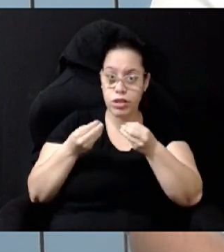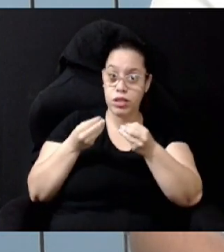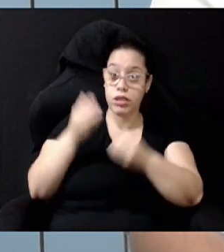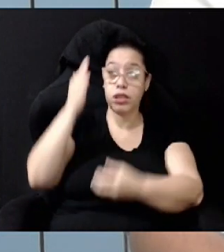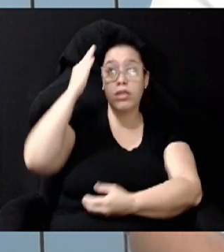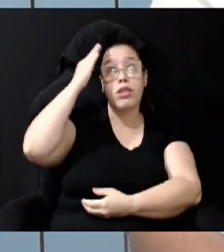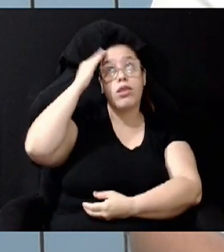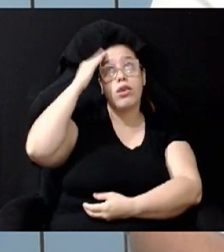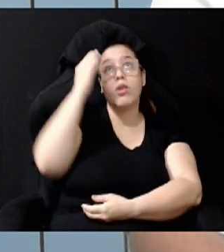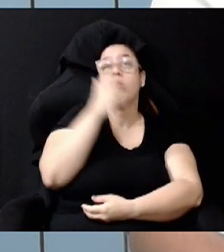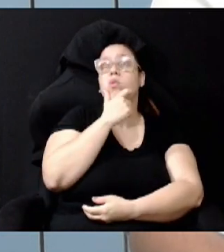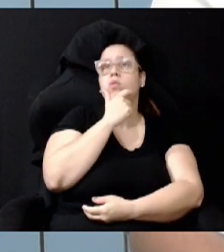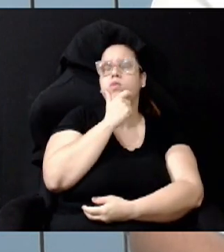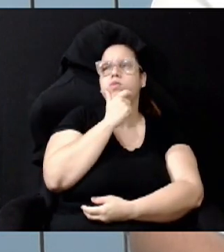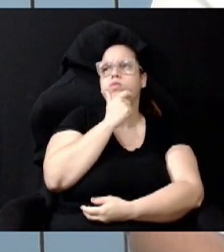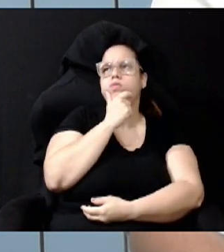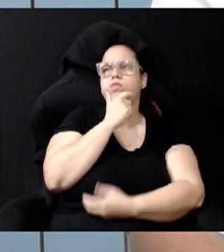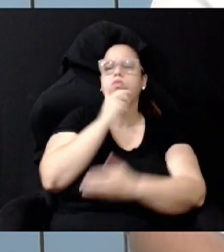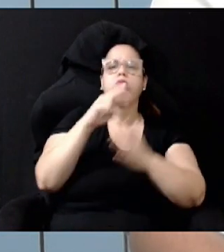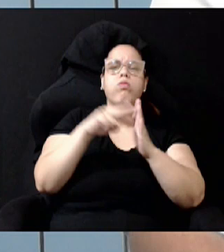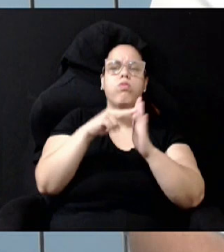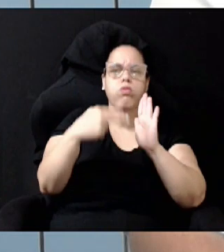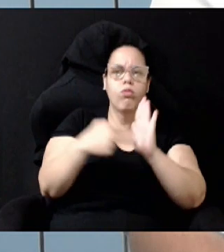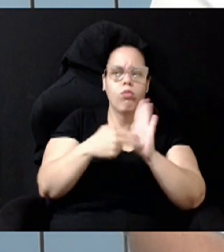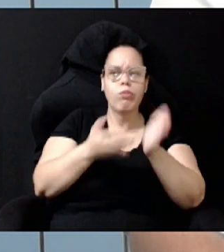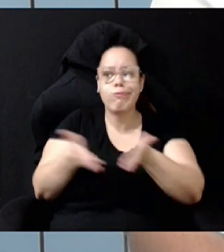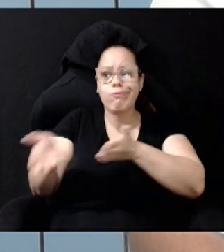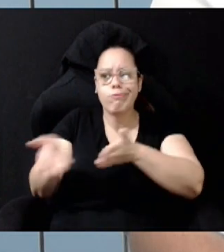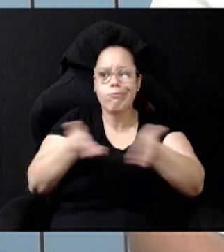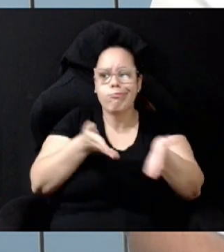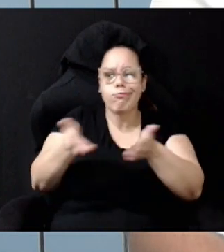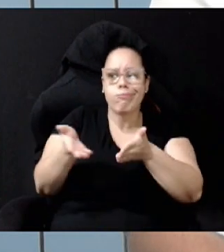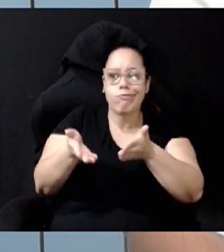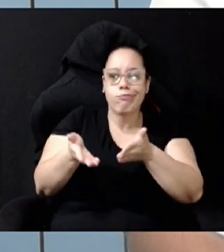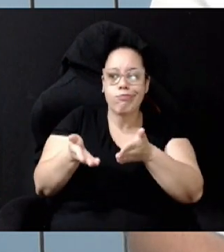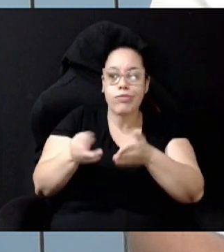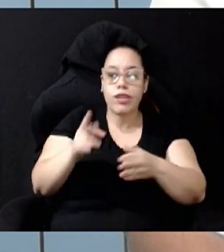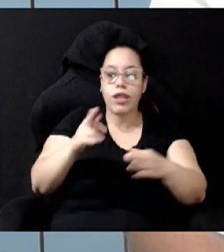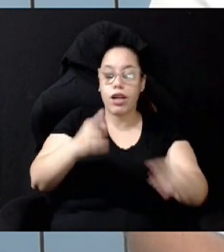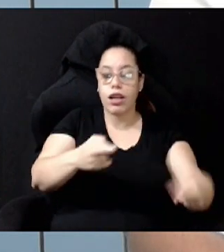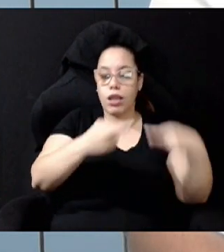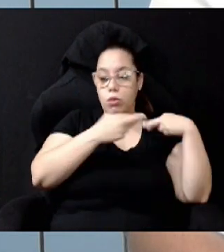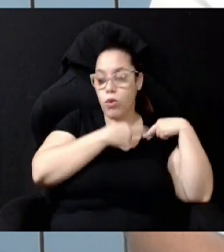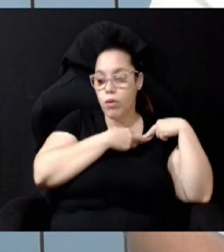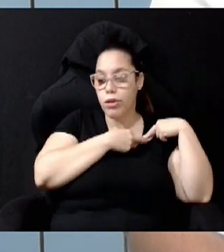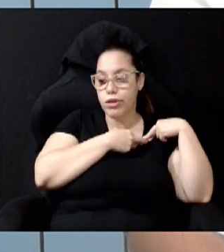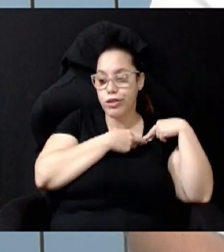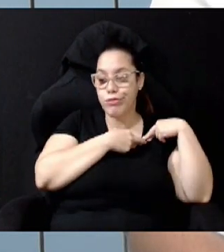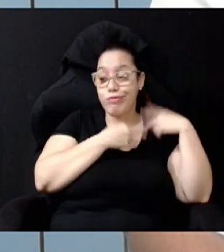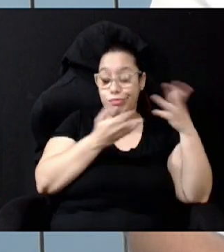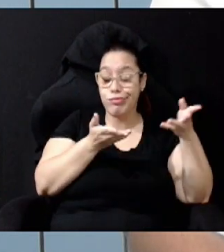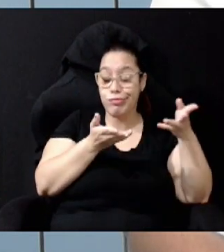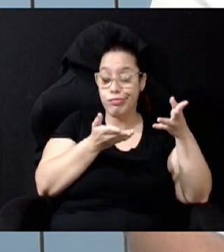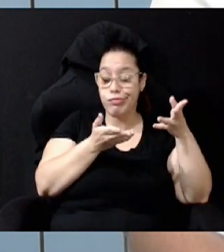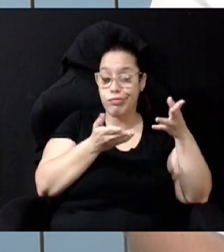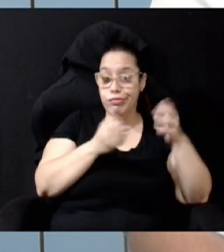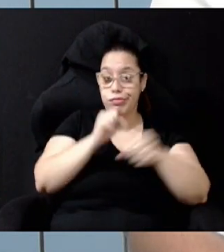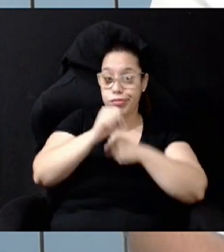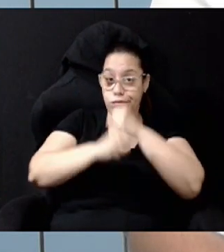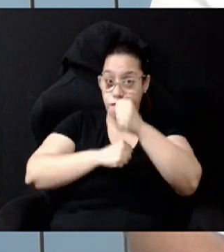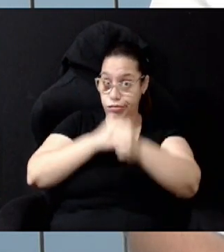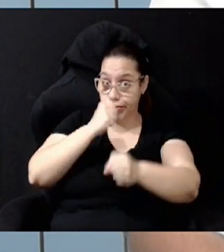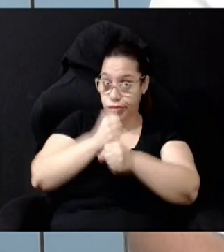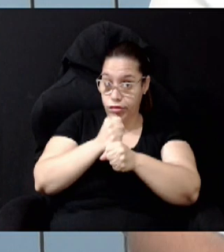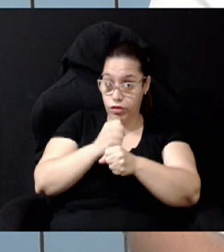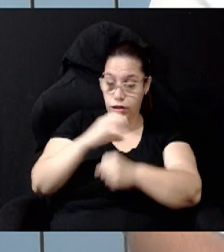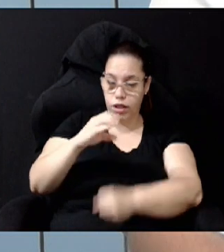que significa esse processo, né, e as responsabilidades em torno disso. O ano que vem nós teremos a COP30